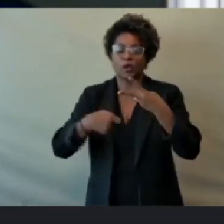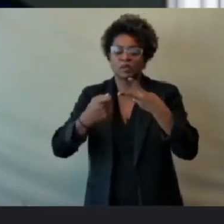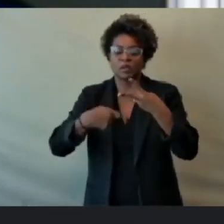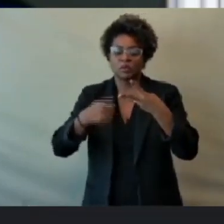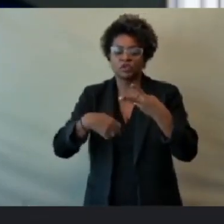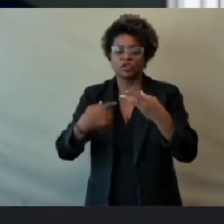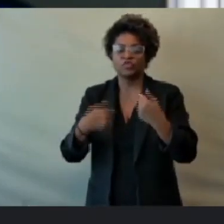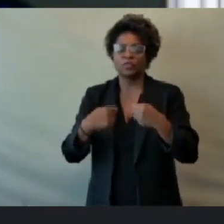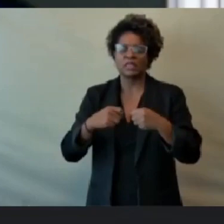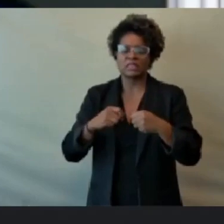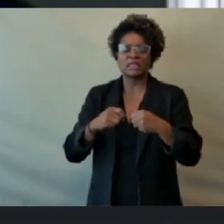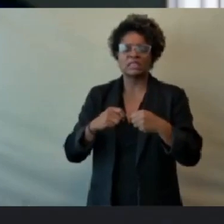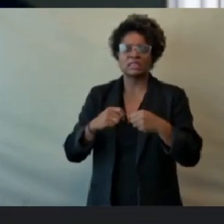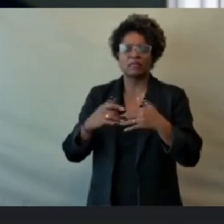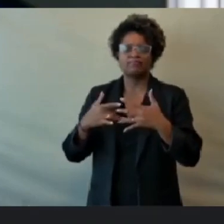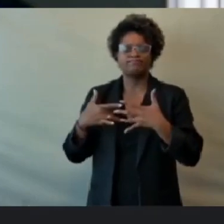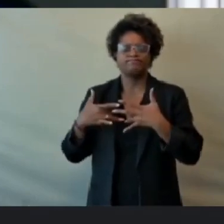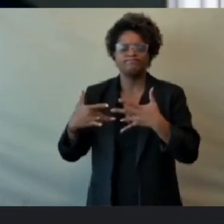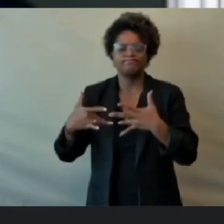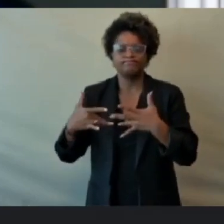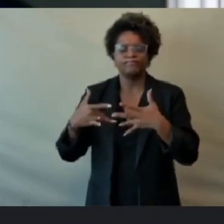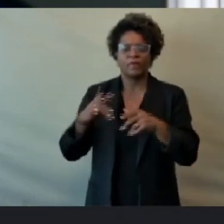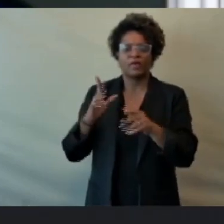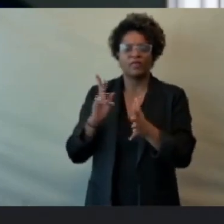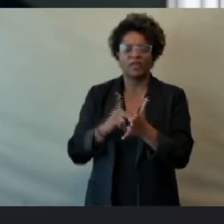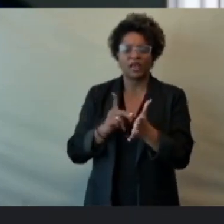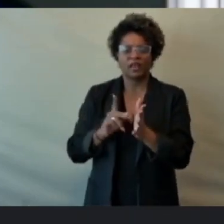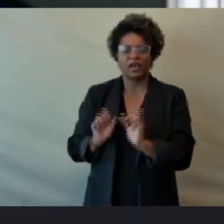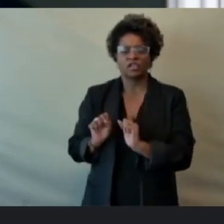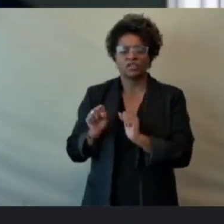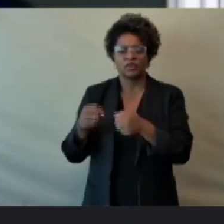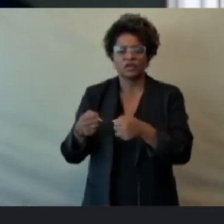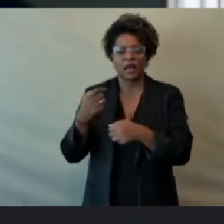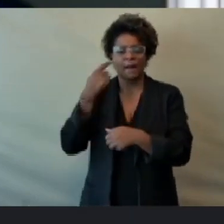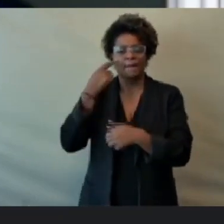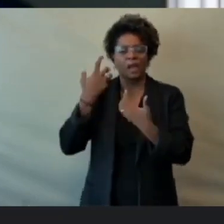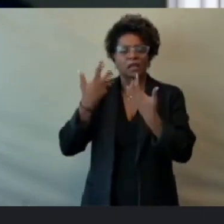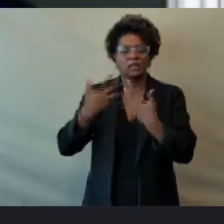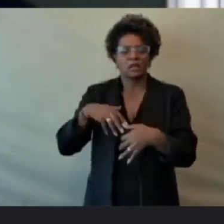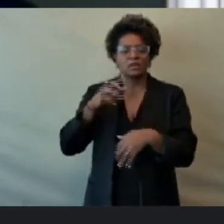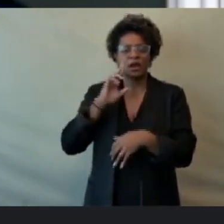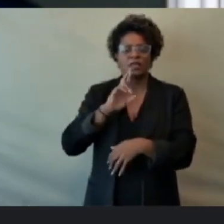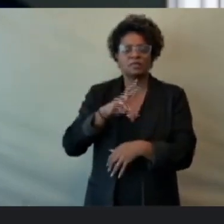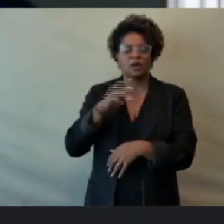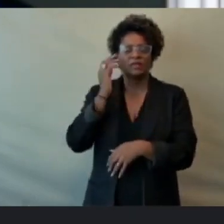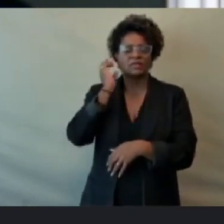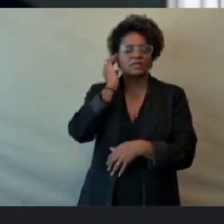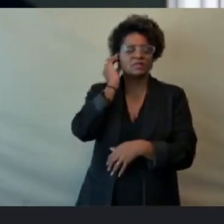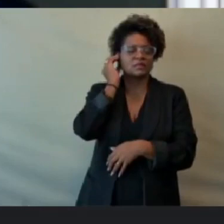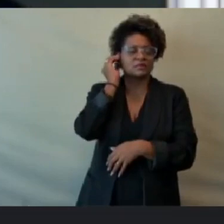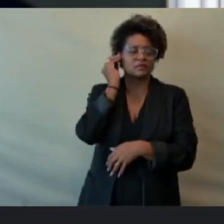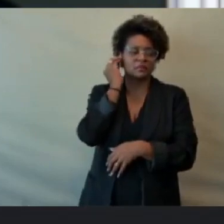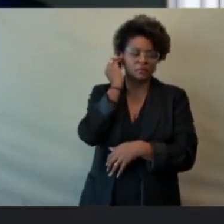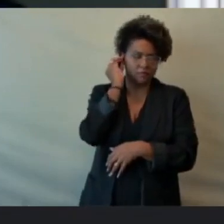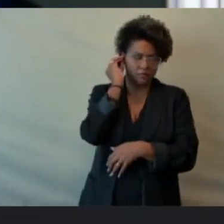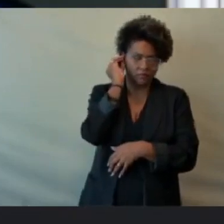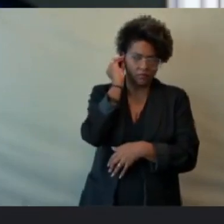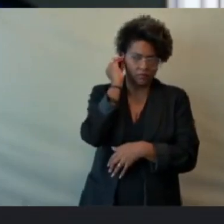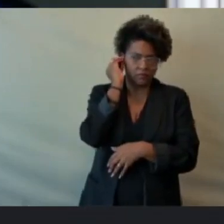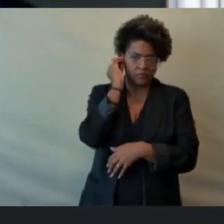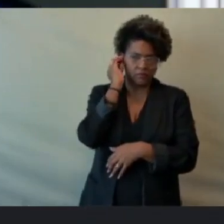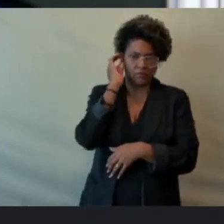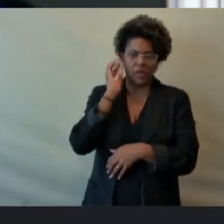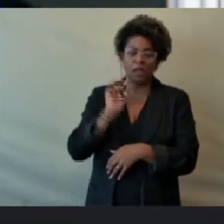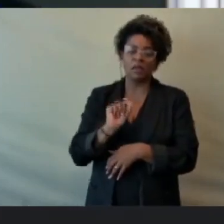pensar respostas mais efetivas, eficazes, e que, de fato, promovam a